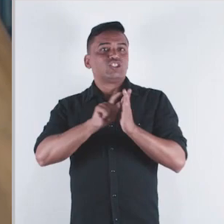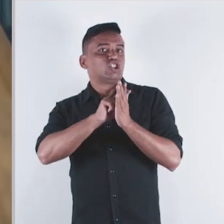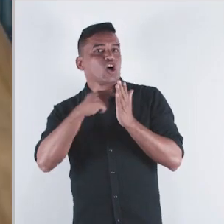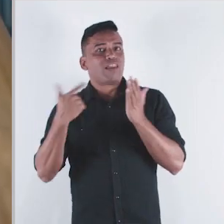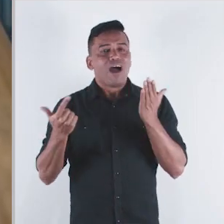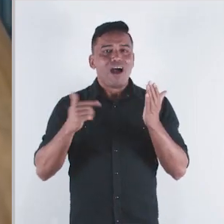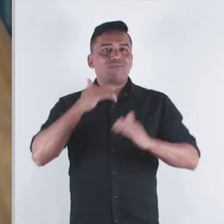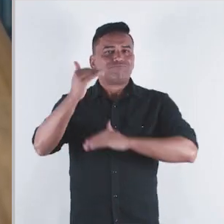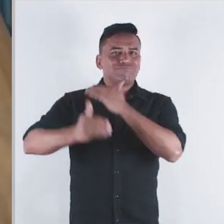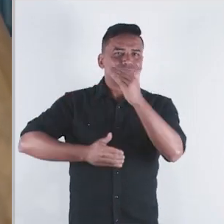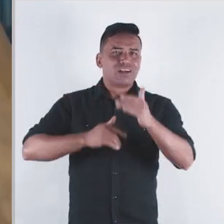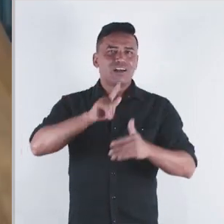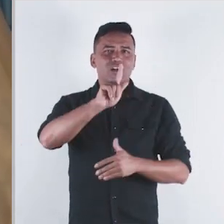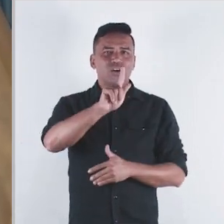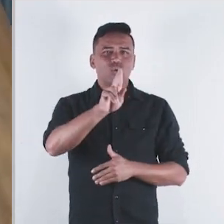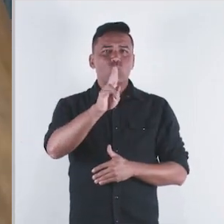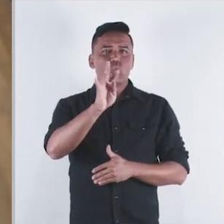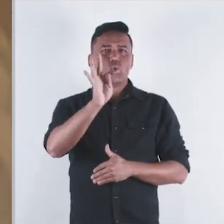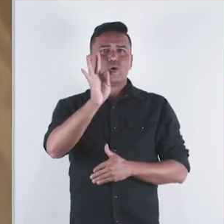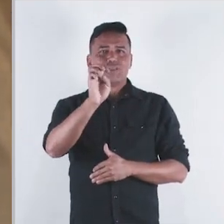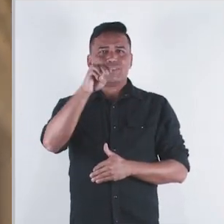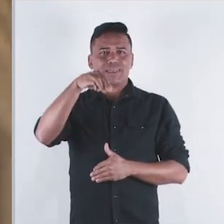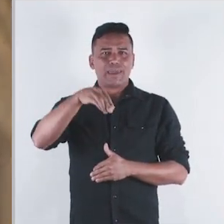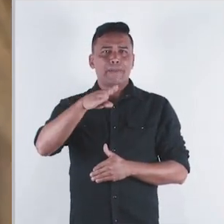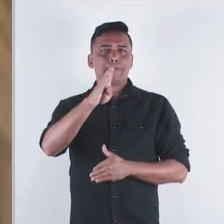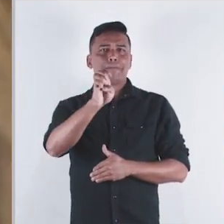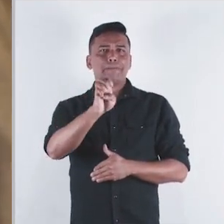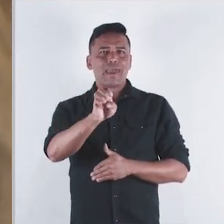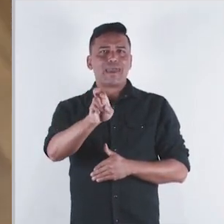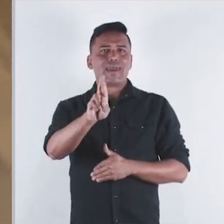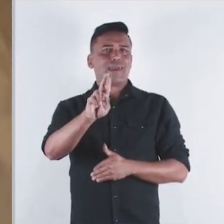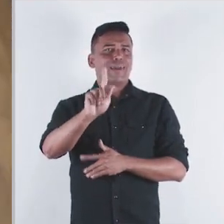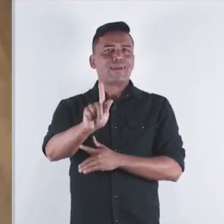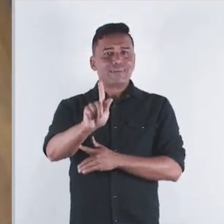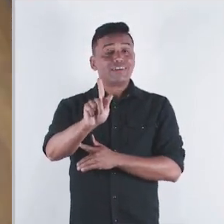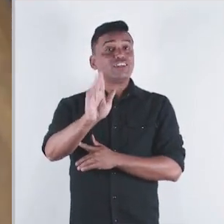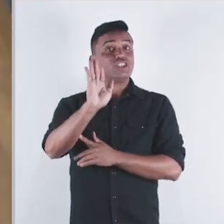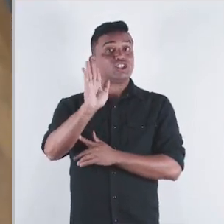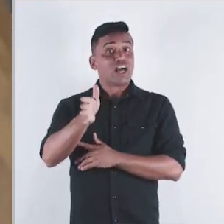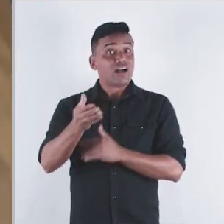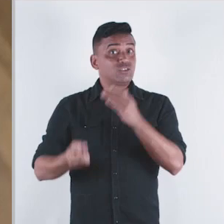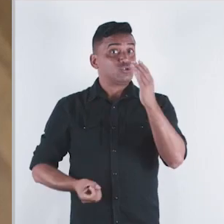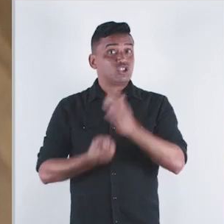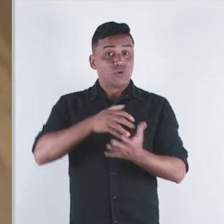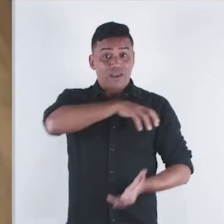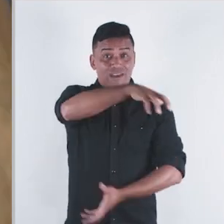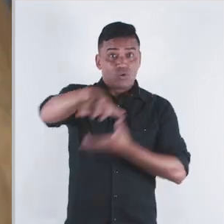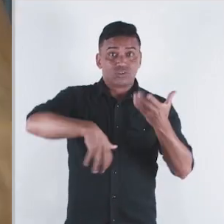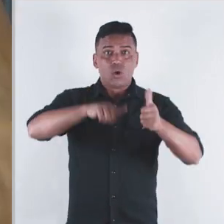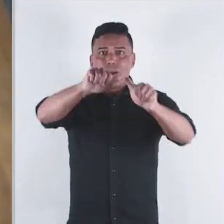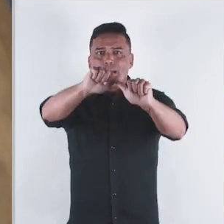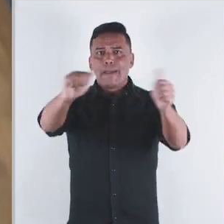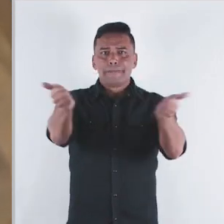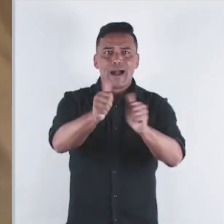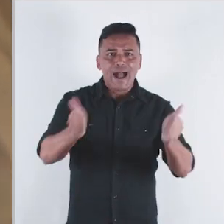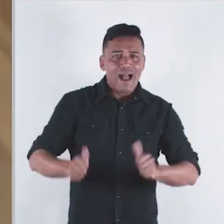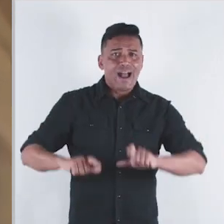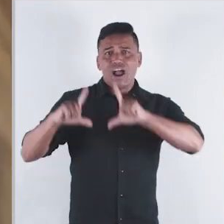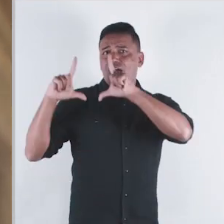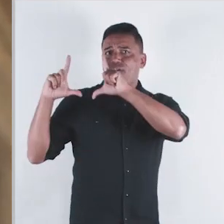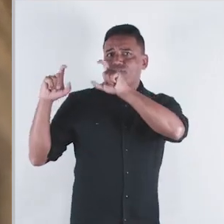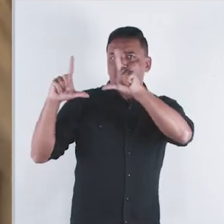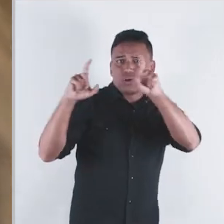Gutenberg, depois disso a gente já teve uma outra revolução, que é a revolução da imagem, né, com a fotografia, com